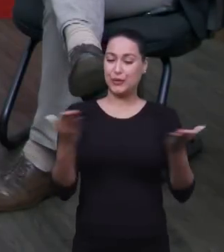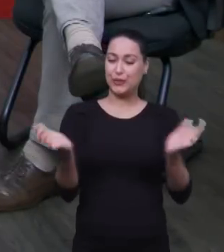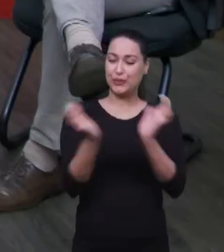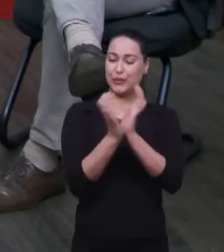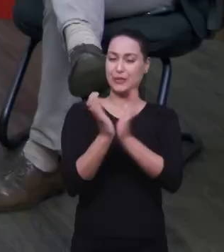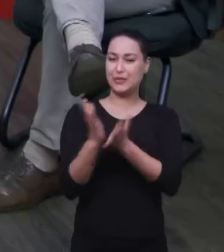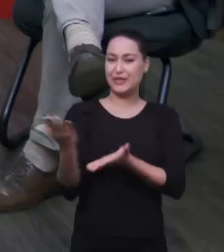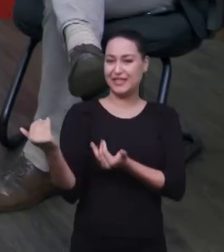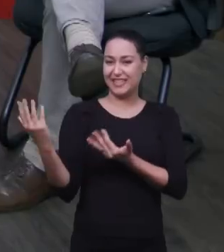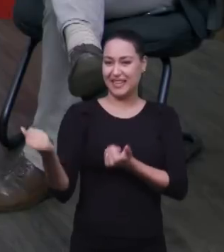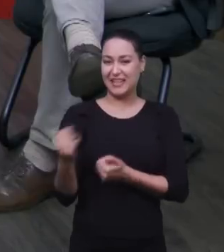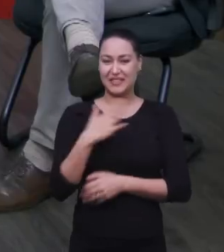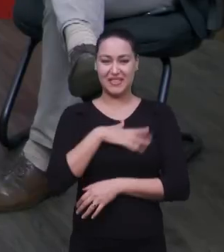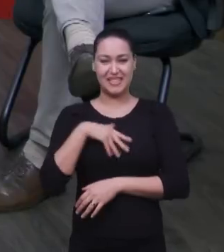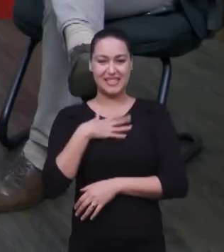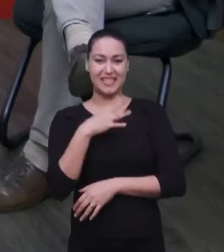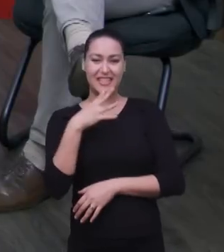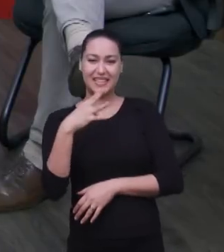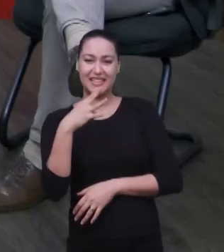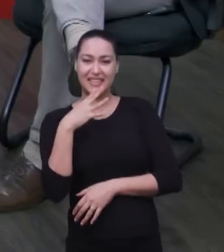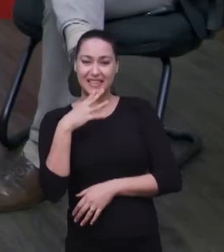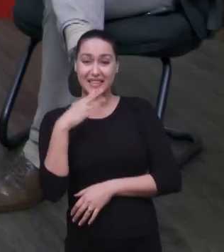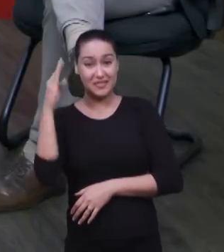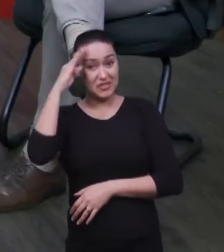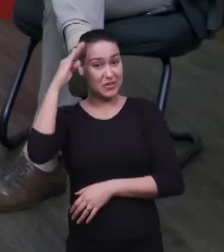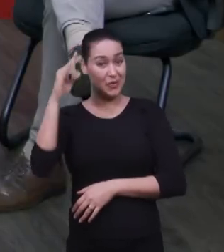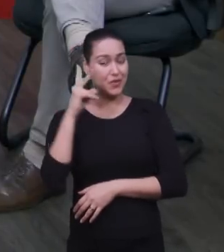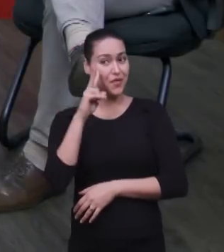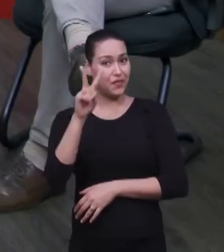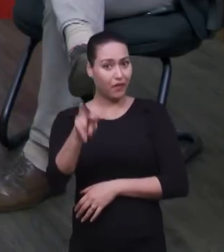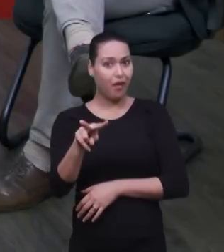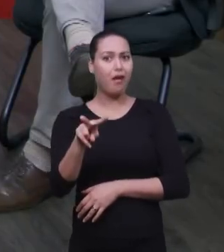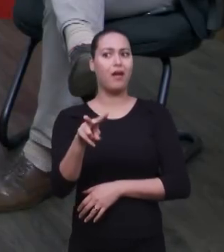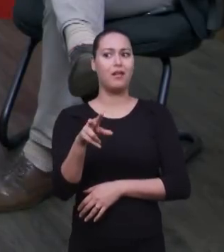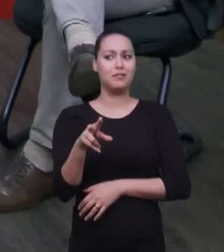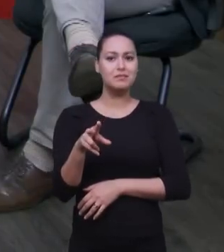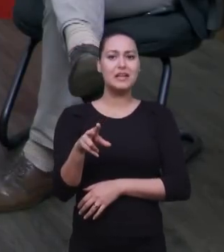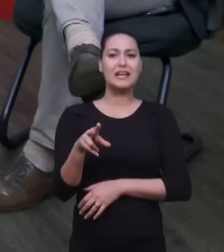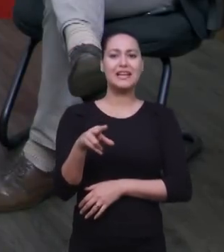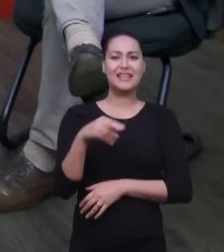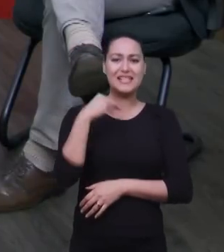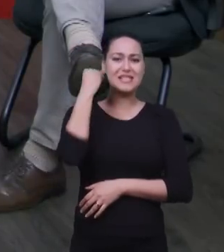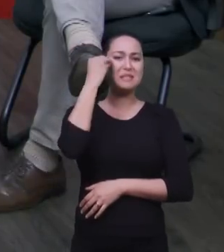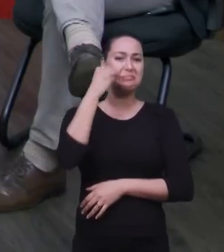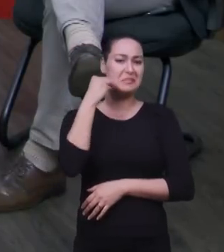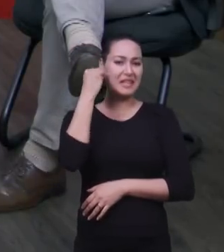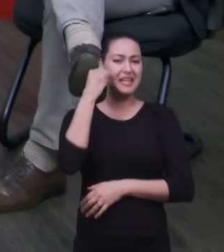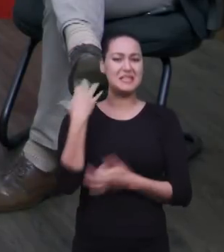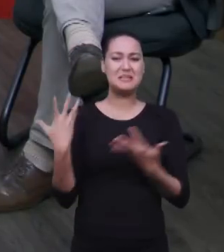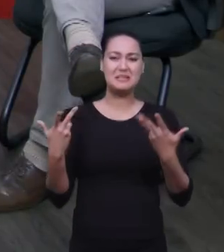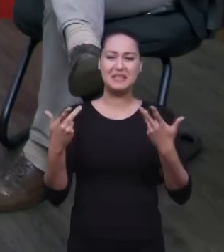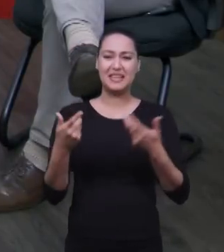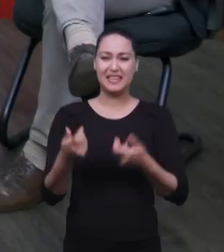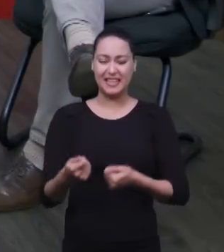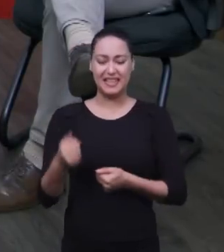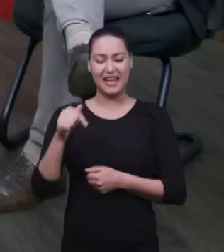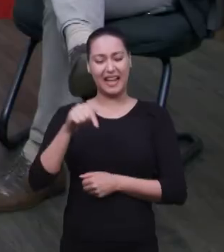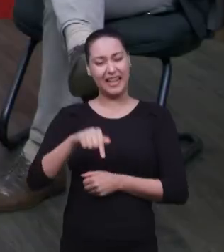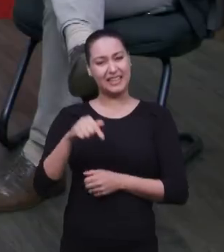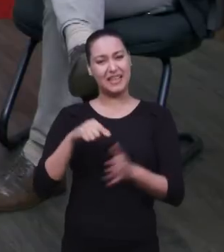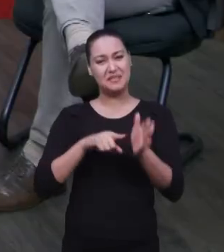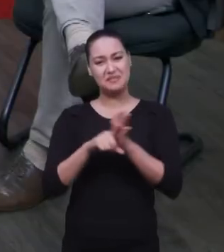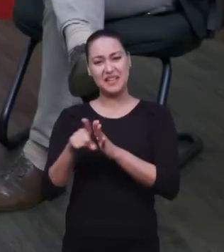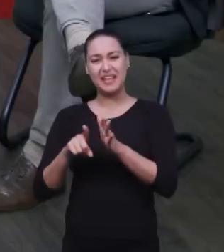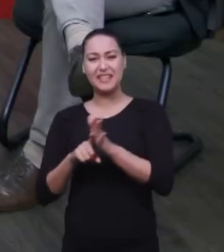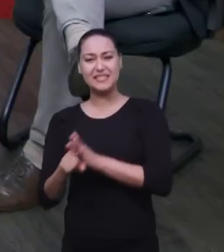aqui no estúdio. Foi um prazer conhecê-los pessoalmente e ver como eles são, né, agraciados, têm esse presente maravilhoso de poder estar aqui,